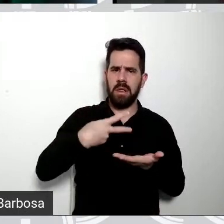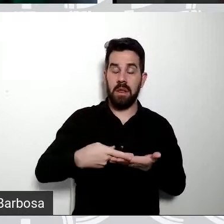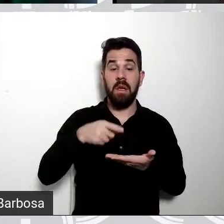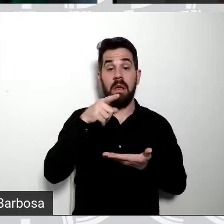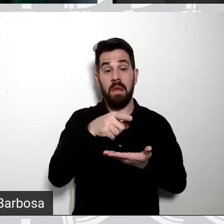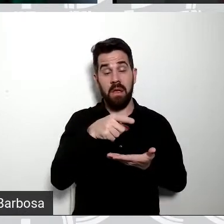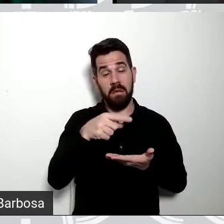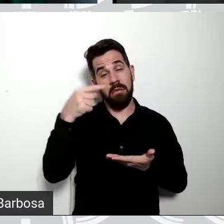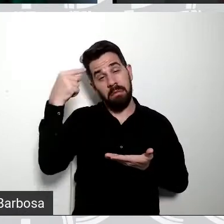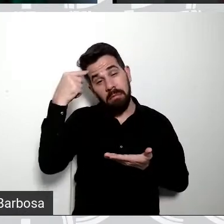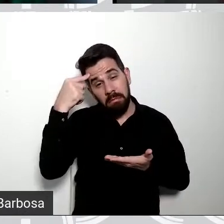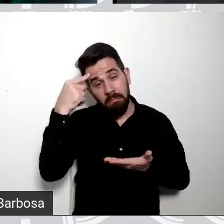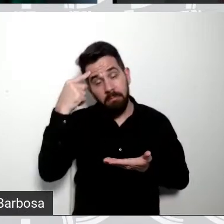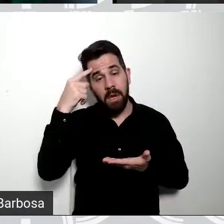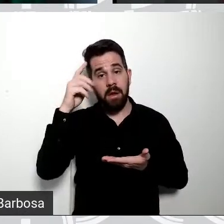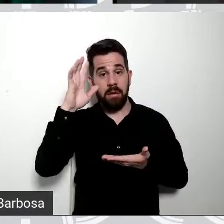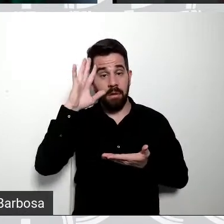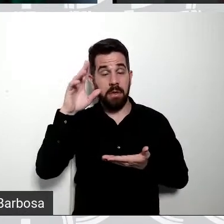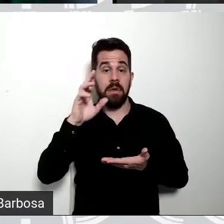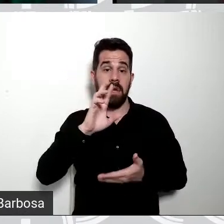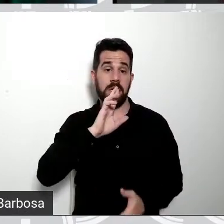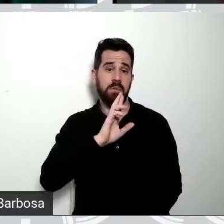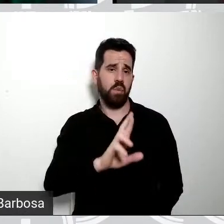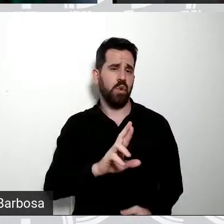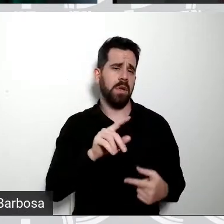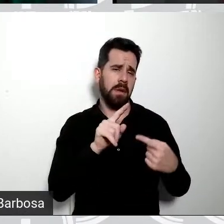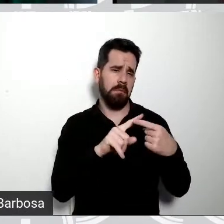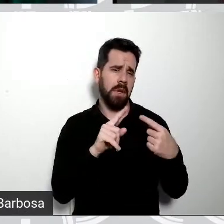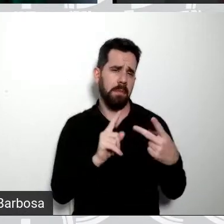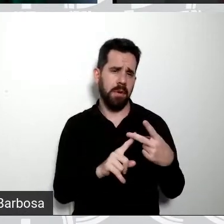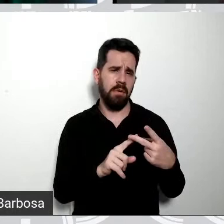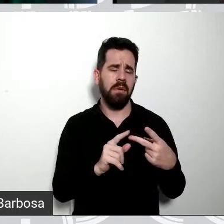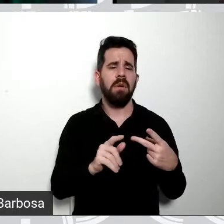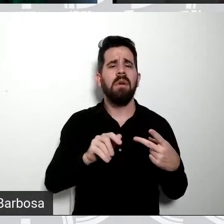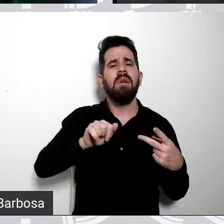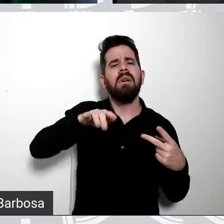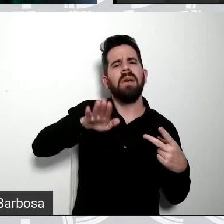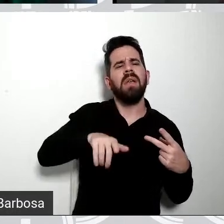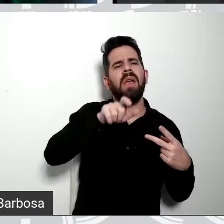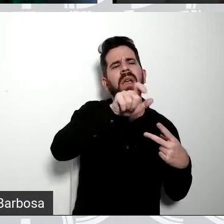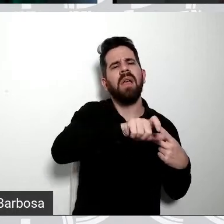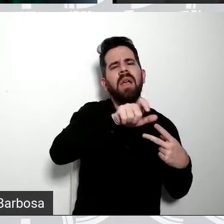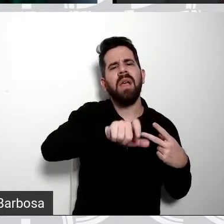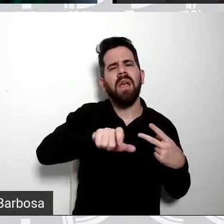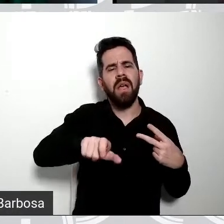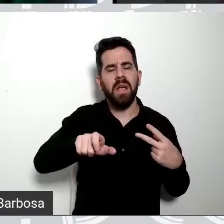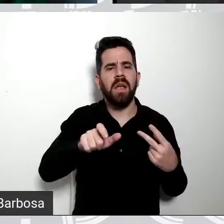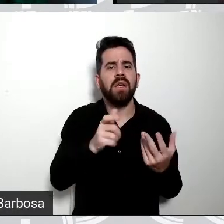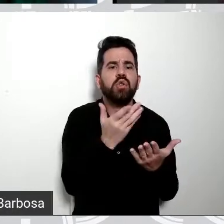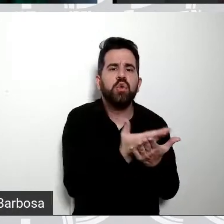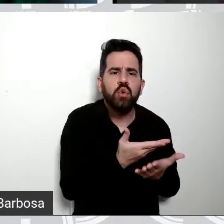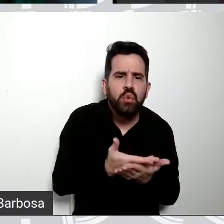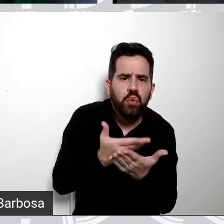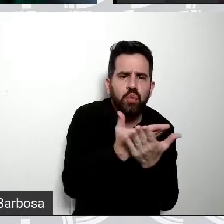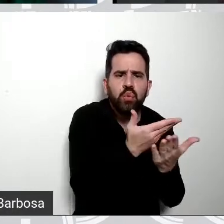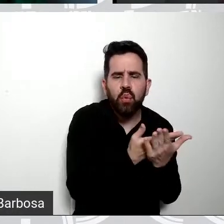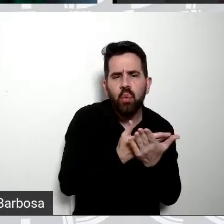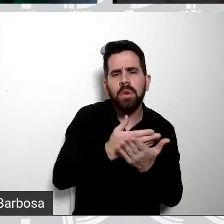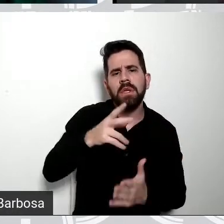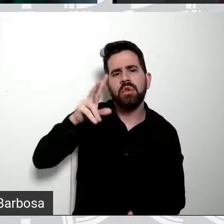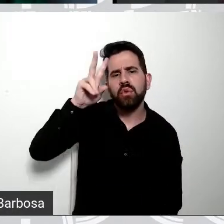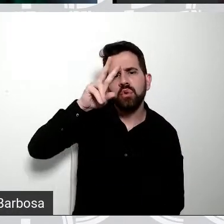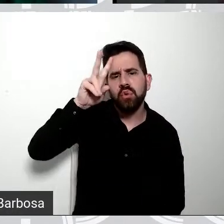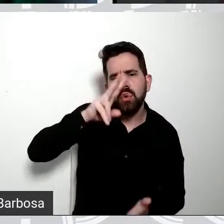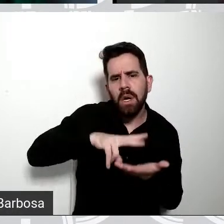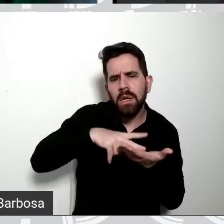duas questões primordiais. Quem são os historiadores da tradução? E qual a natureza de seus